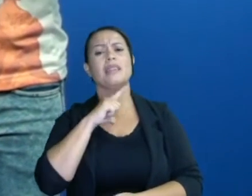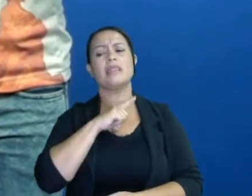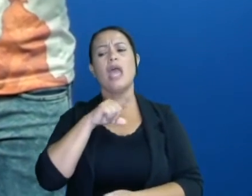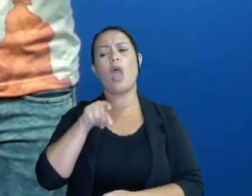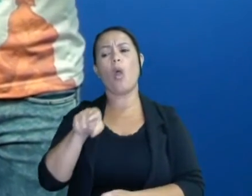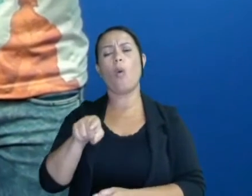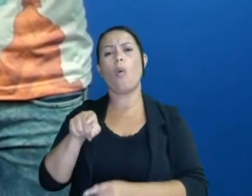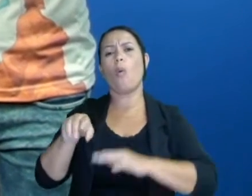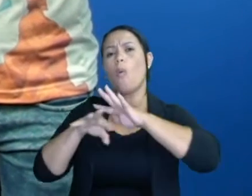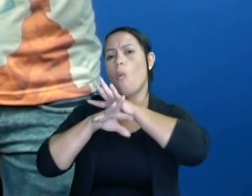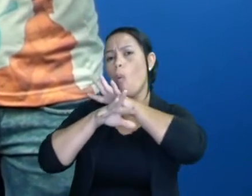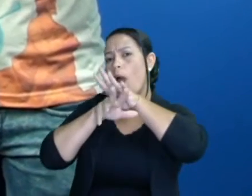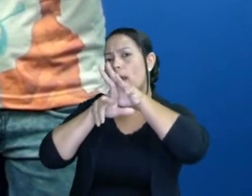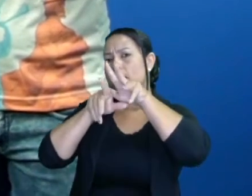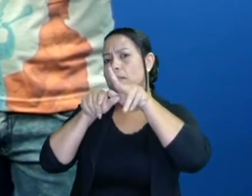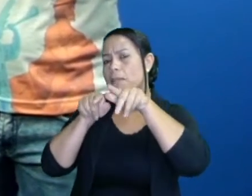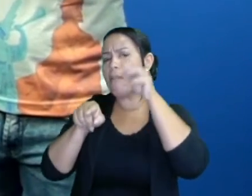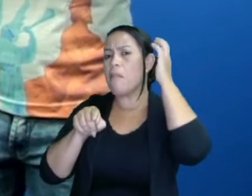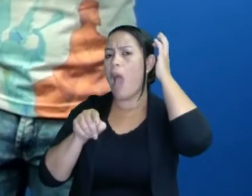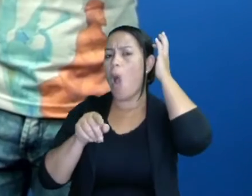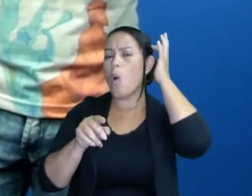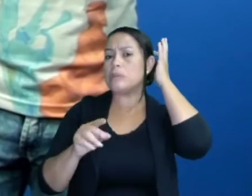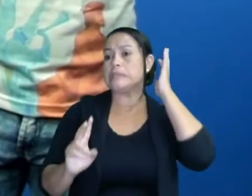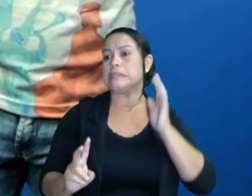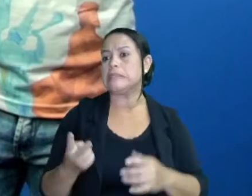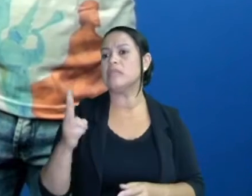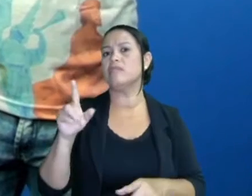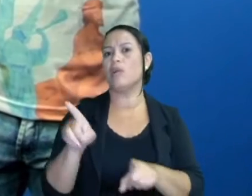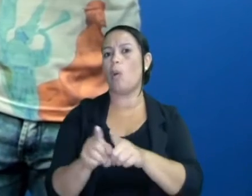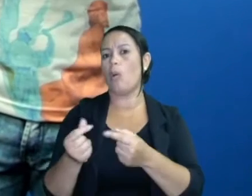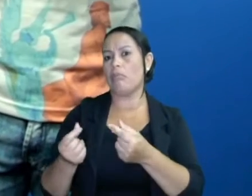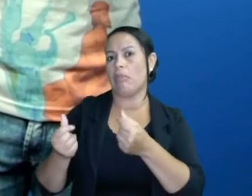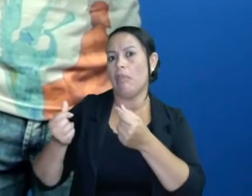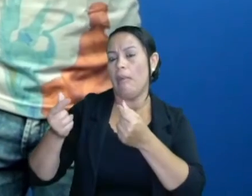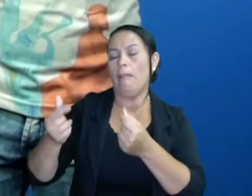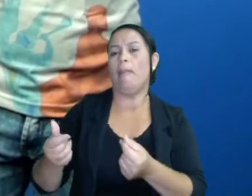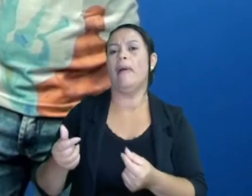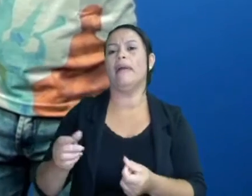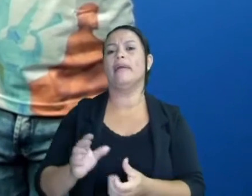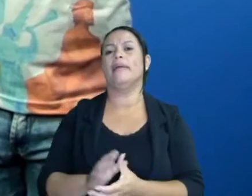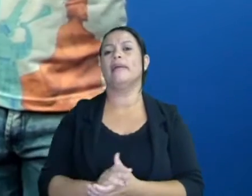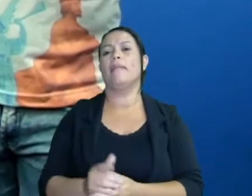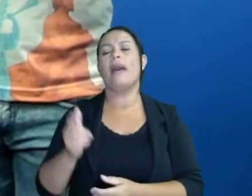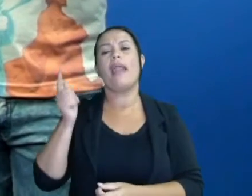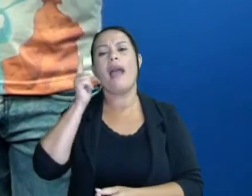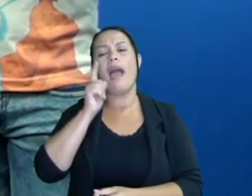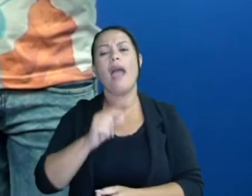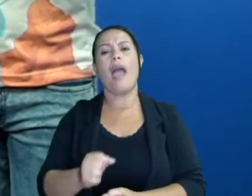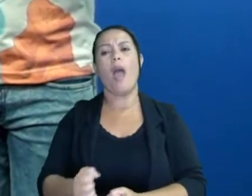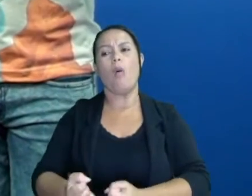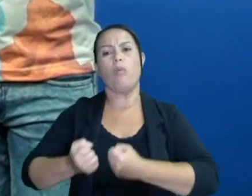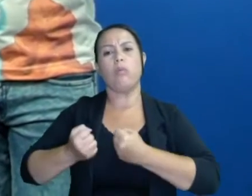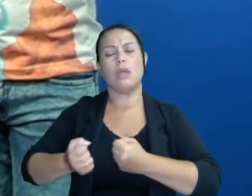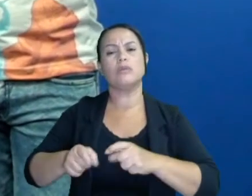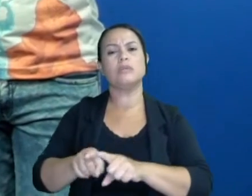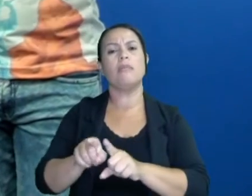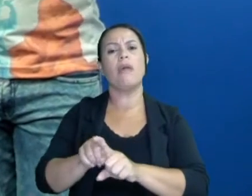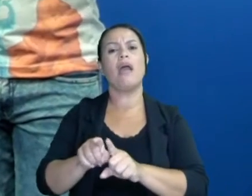de grande valor zootécnico, um animal que possua uma grande aptidão para ganhar peso, para